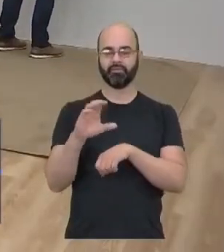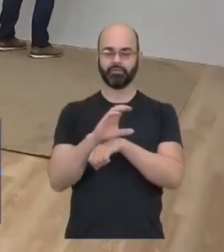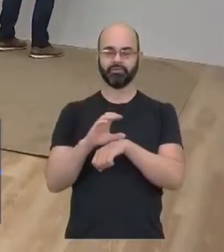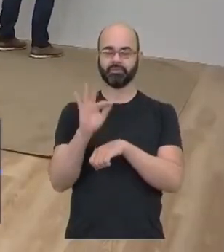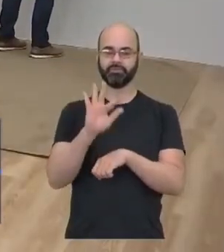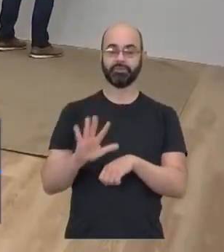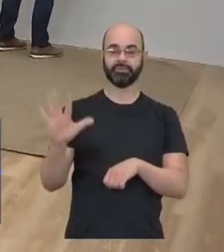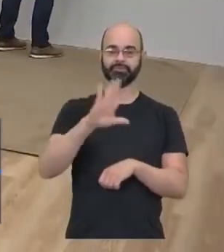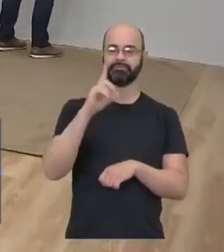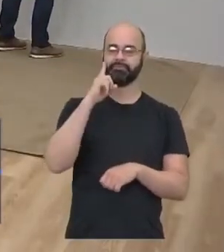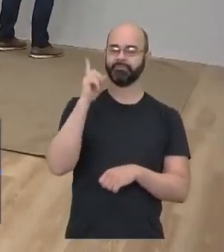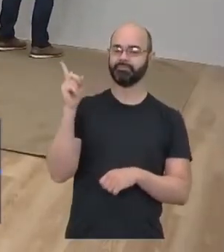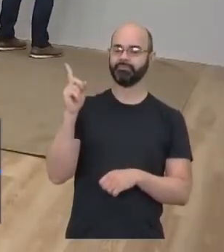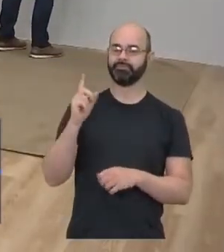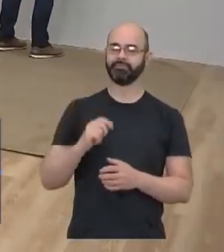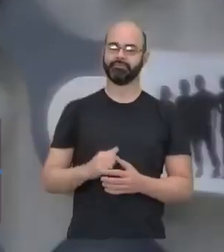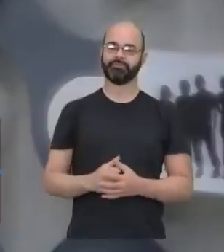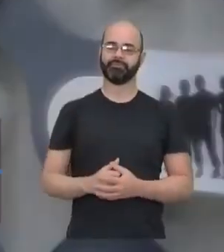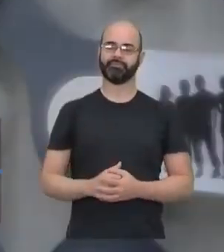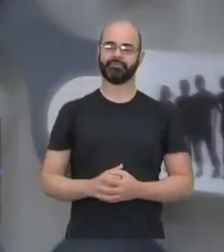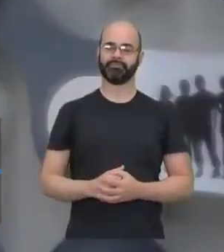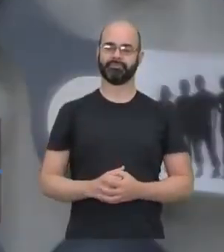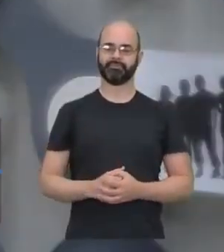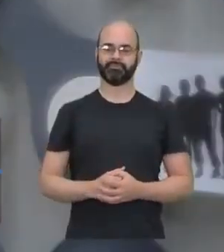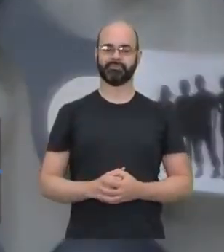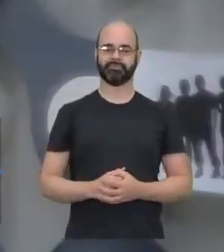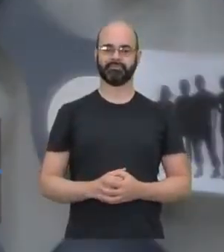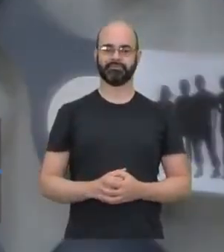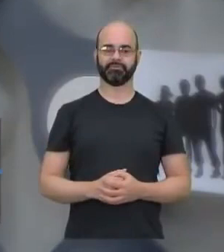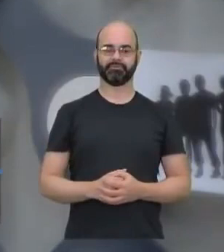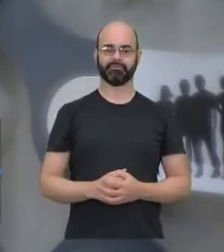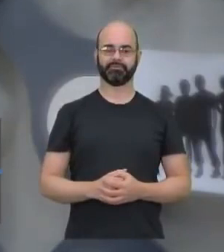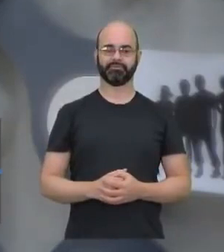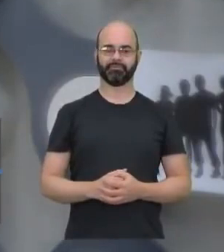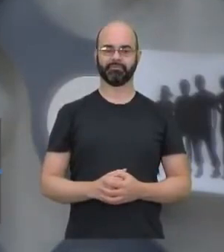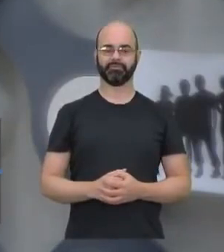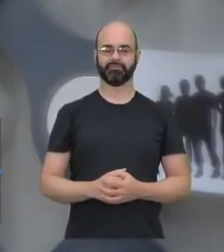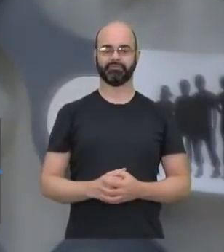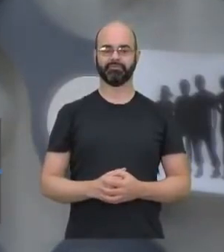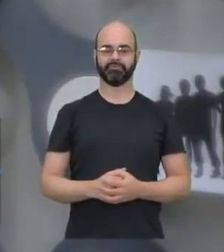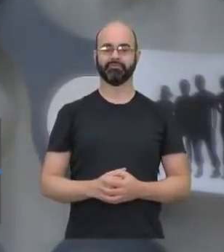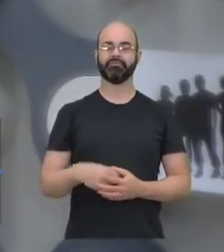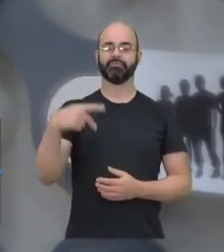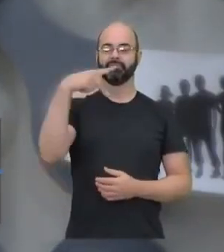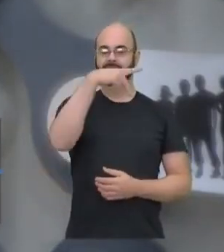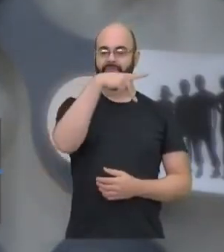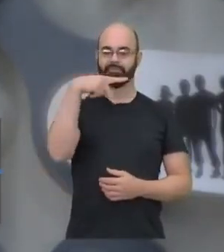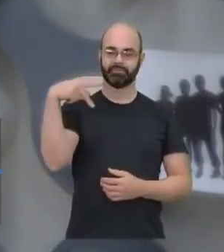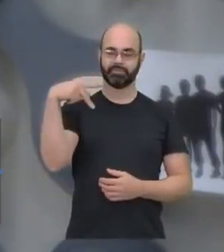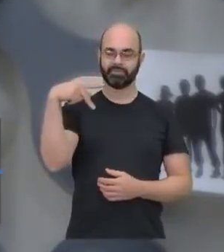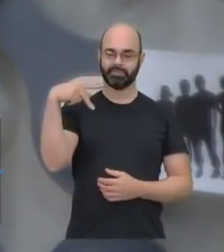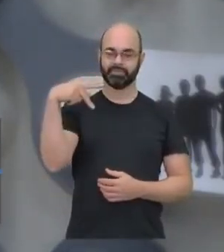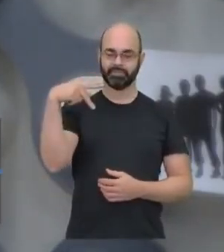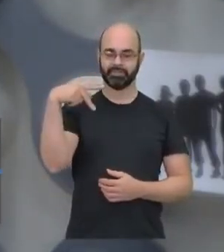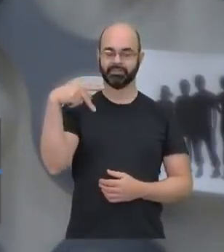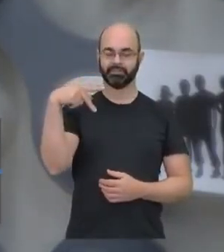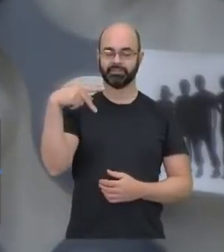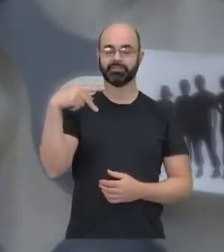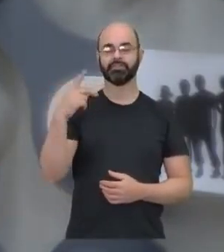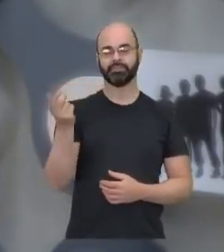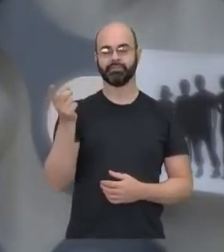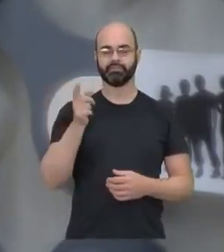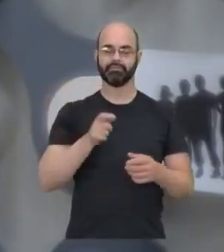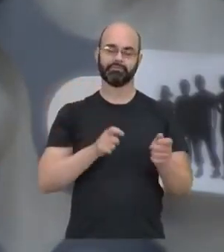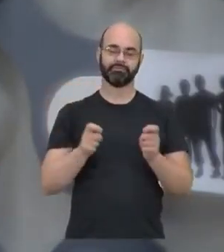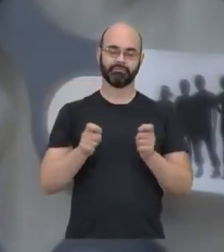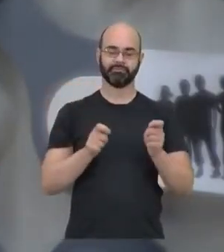onde aqui. Muito bem. Isto. Então, olha lá, vocês têm o presidente da República que administra, que governa o